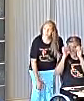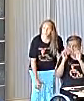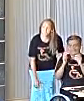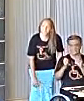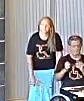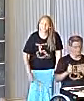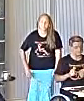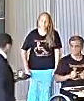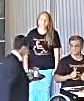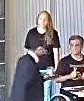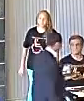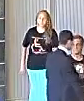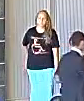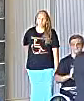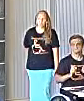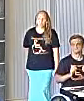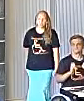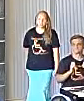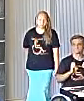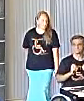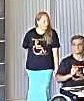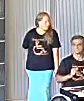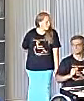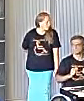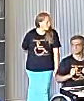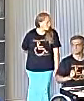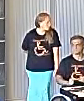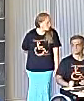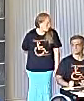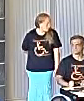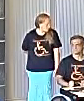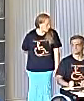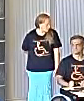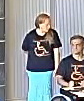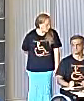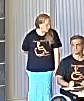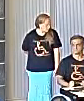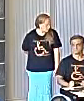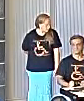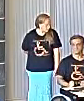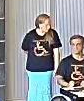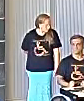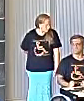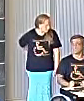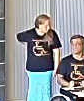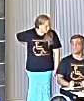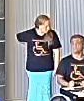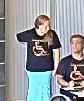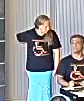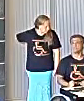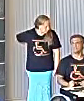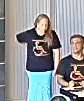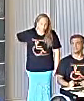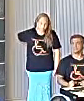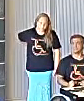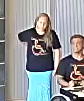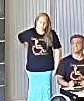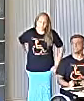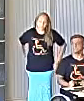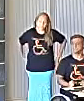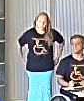arrastando aqui ó porque falam que tem elevador isso aquilo não tem nada mas a cadeira de transbordo também não é